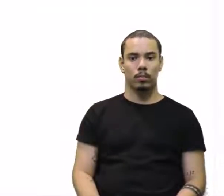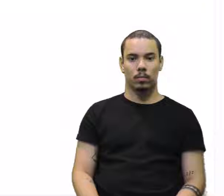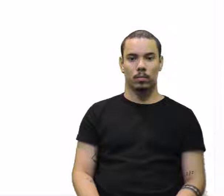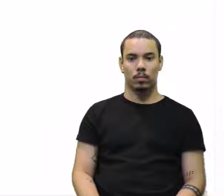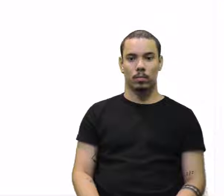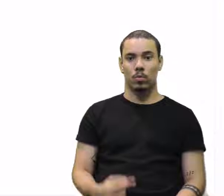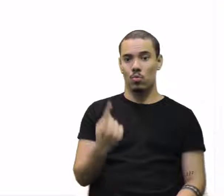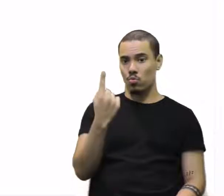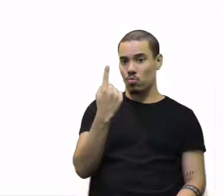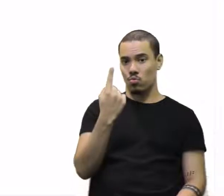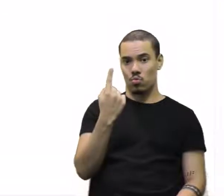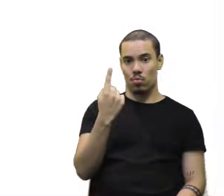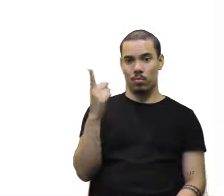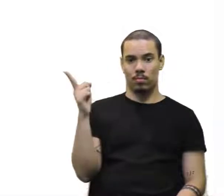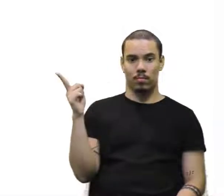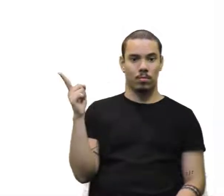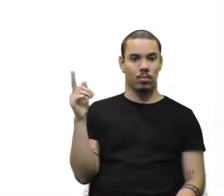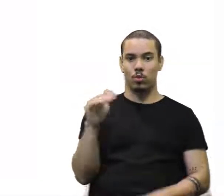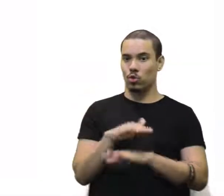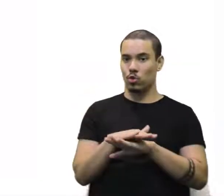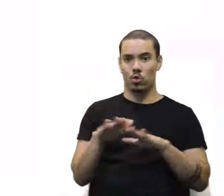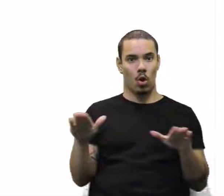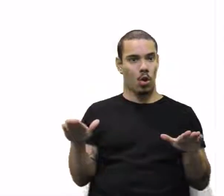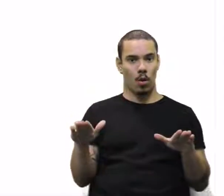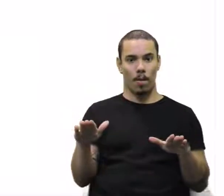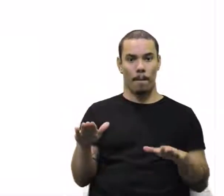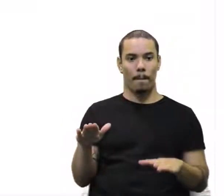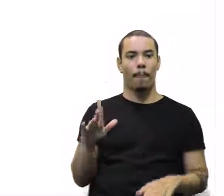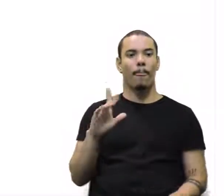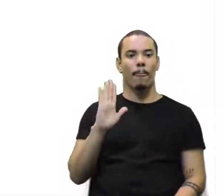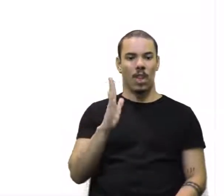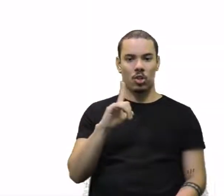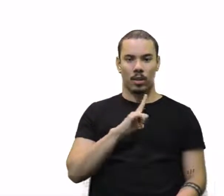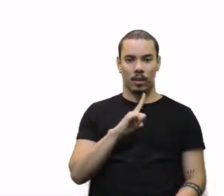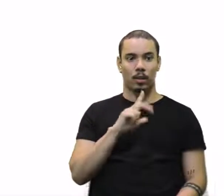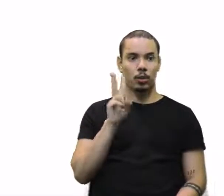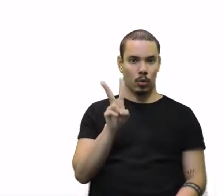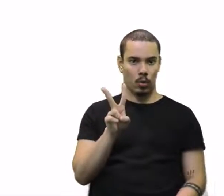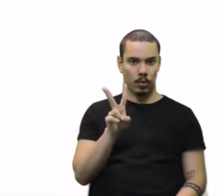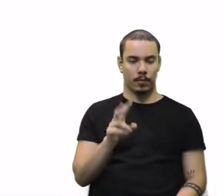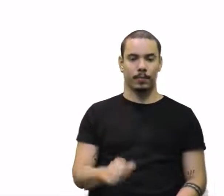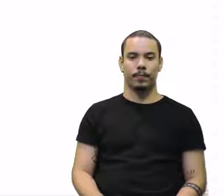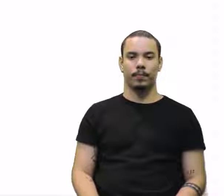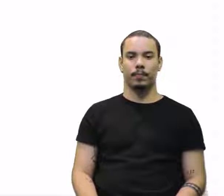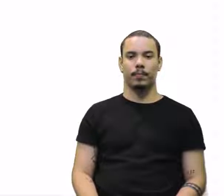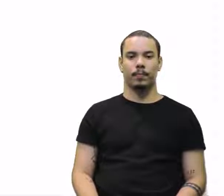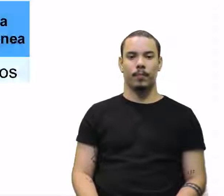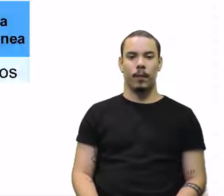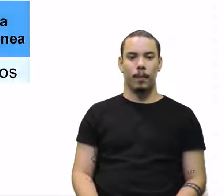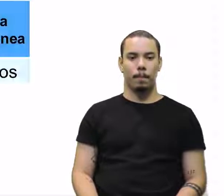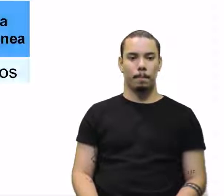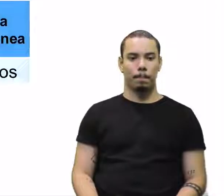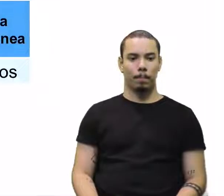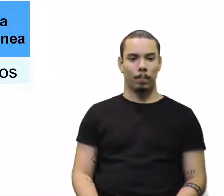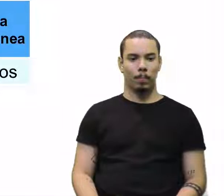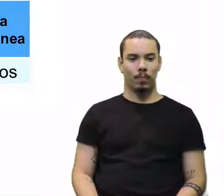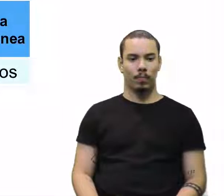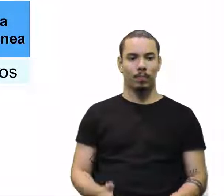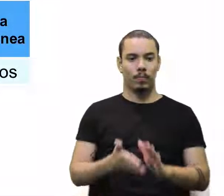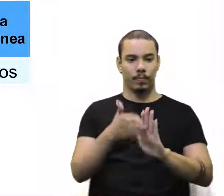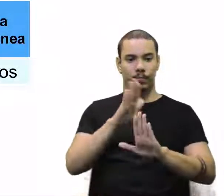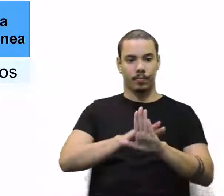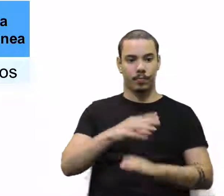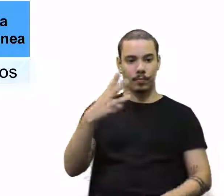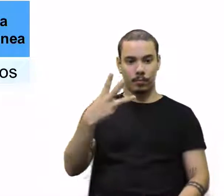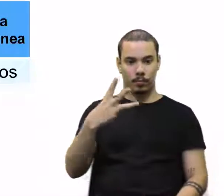somente esse cara é um carbono primário. Então, nós já temos 2 pontos. O que mais que nós temos? Ele fala que carbonos terciários